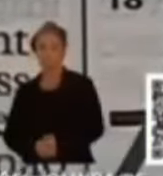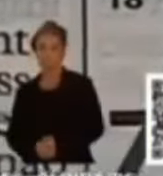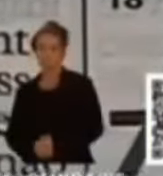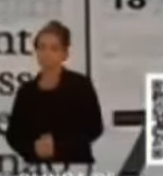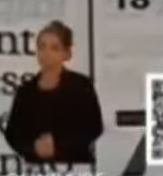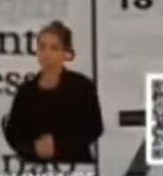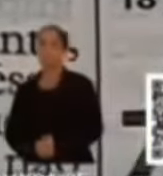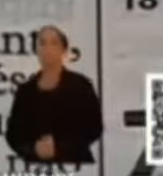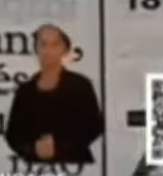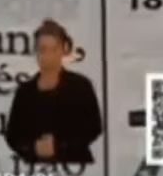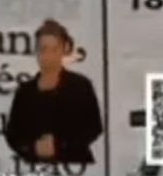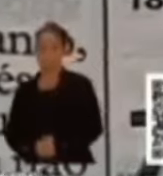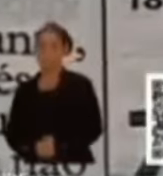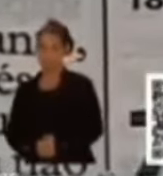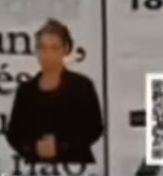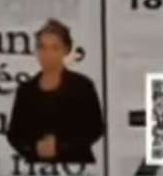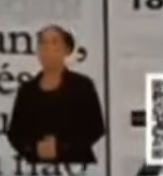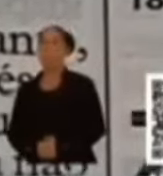pronto.